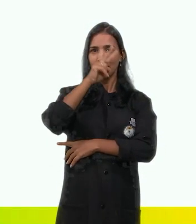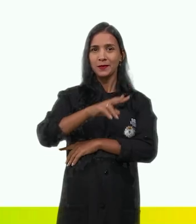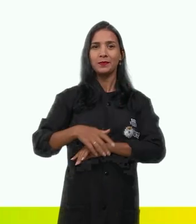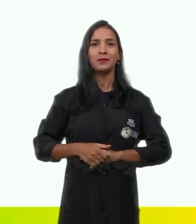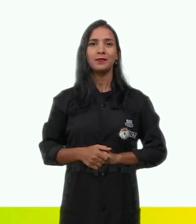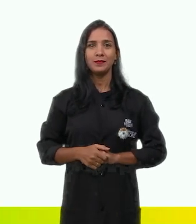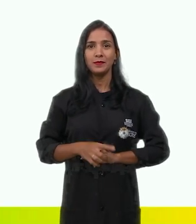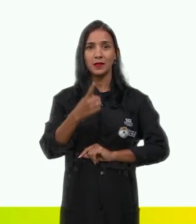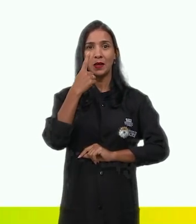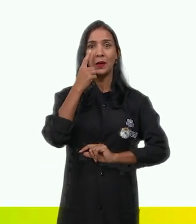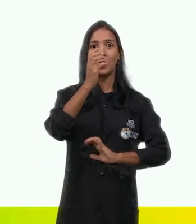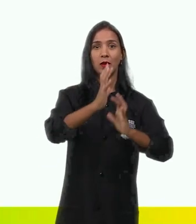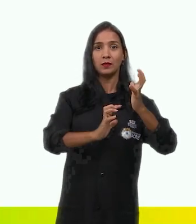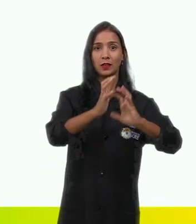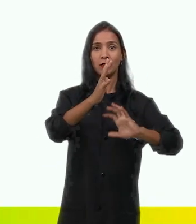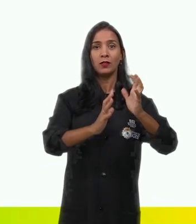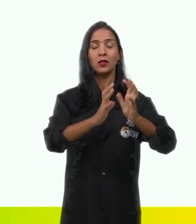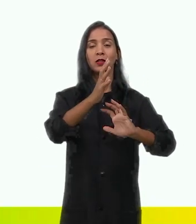Revolução Americana,